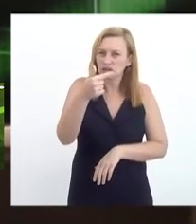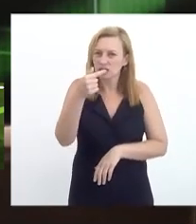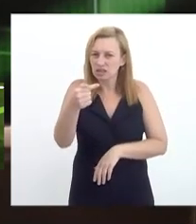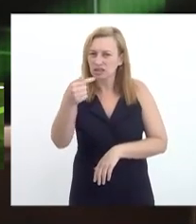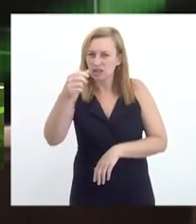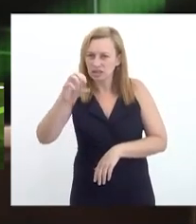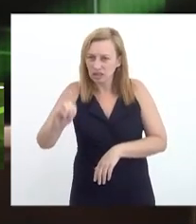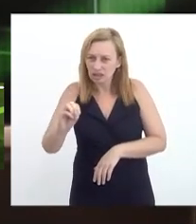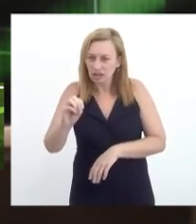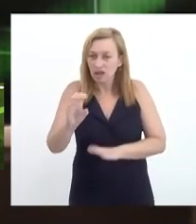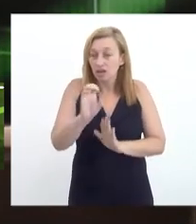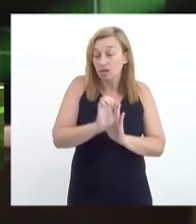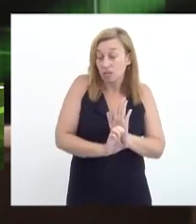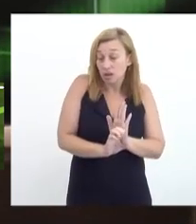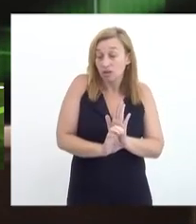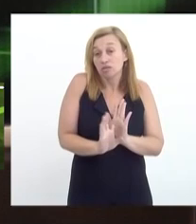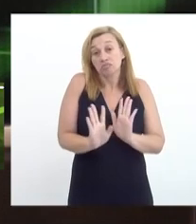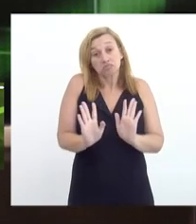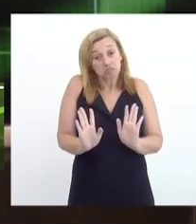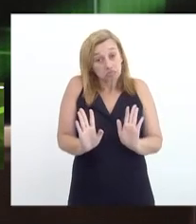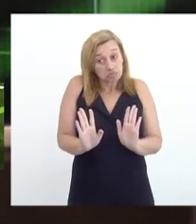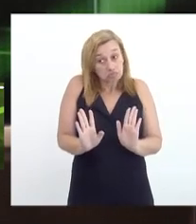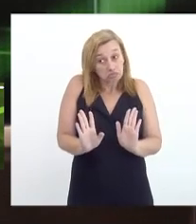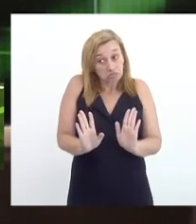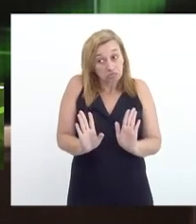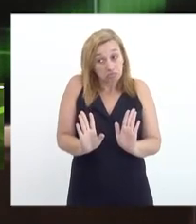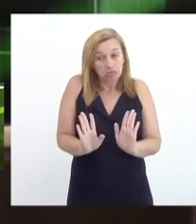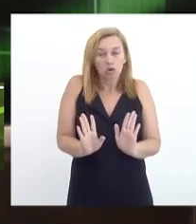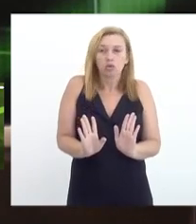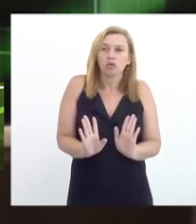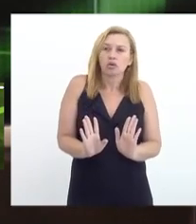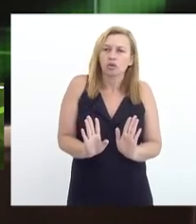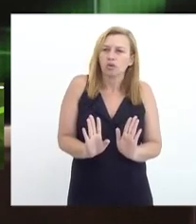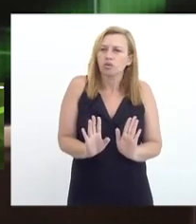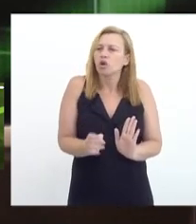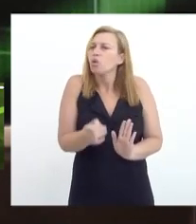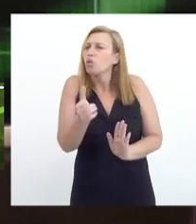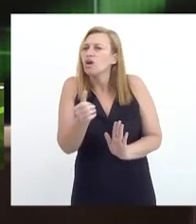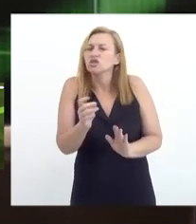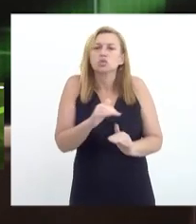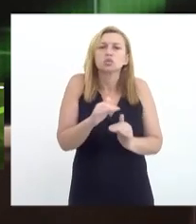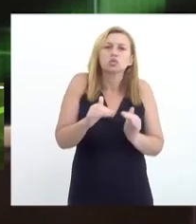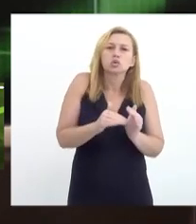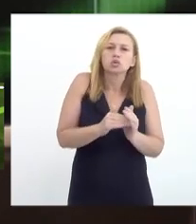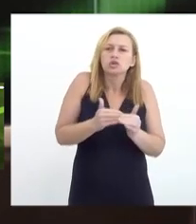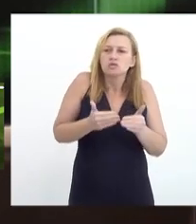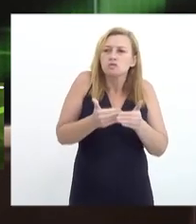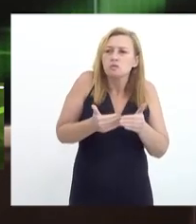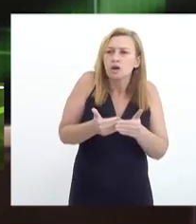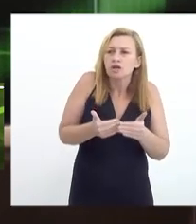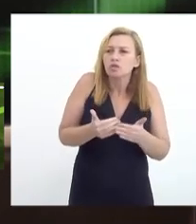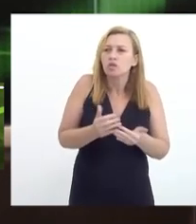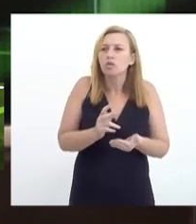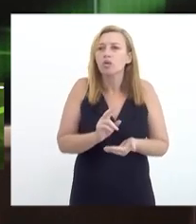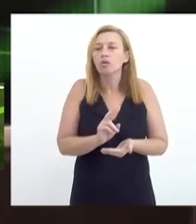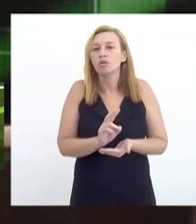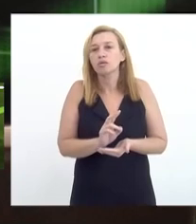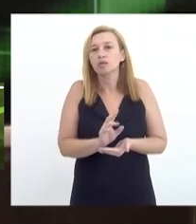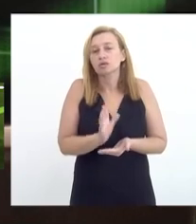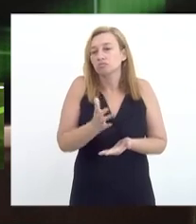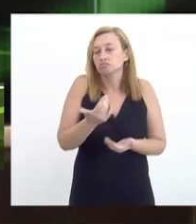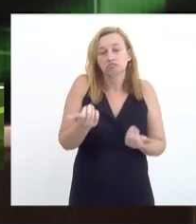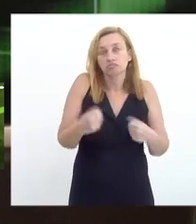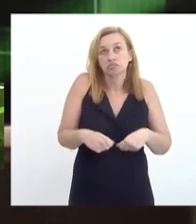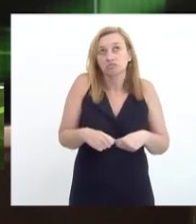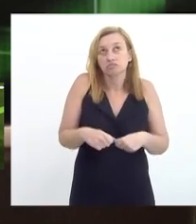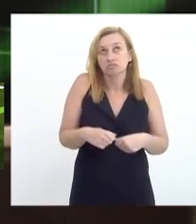Emendas A emenda Alguma coisa Ou está Quase todas Próximas Uma da outra Que não dá para